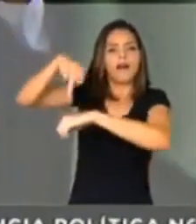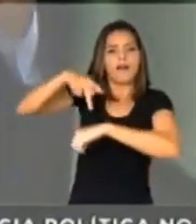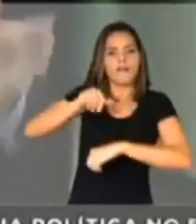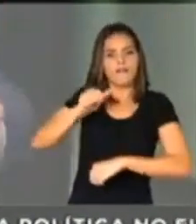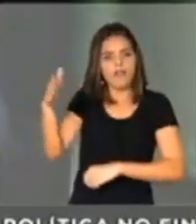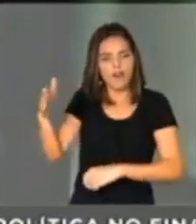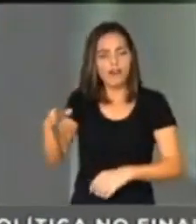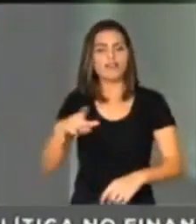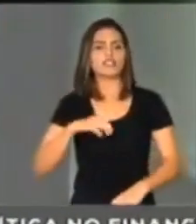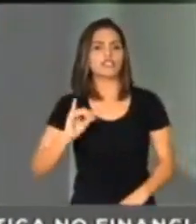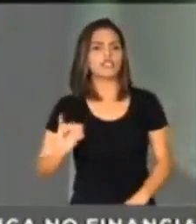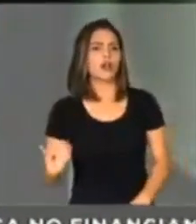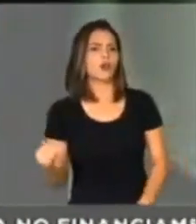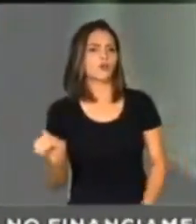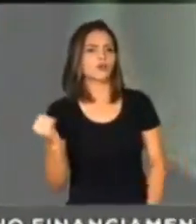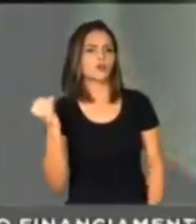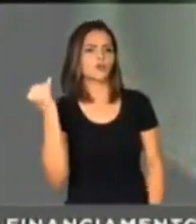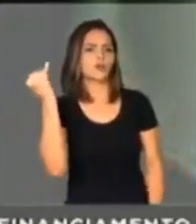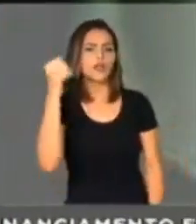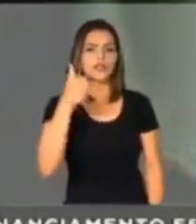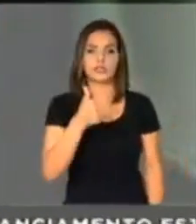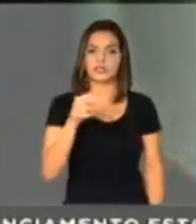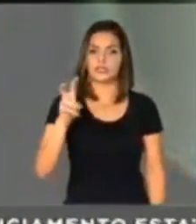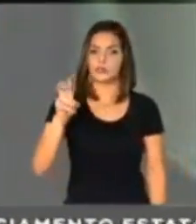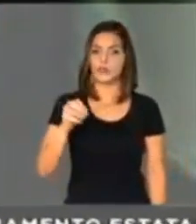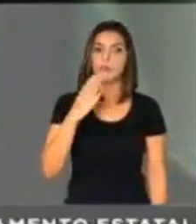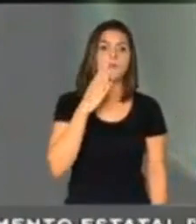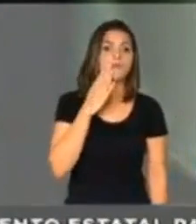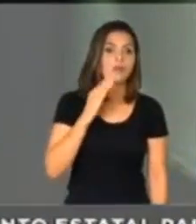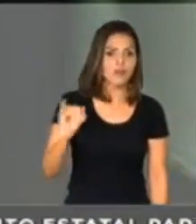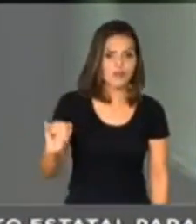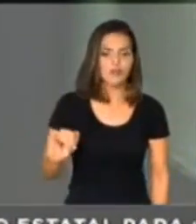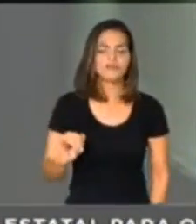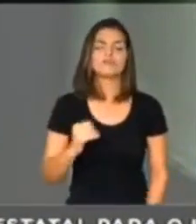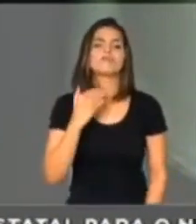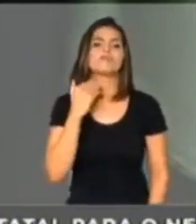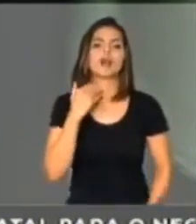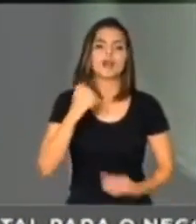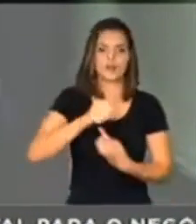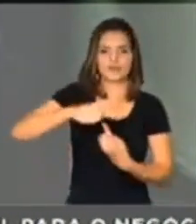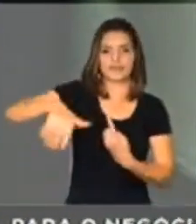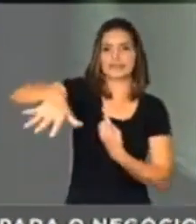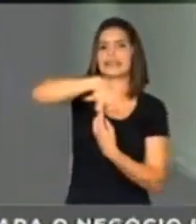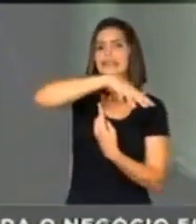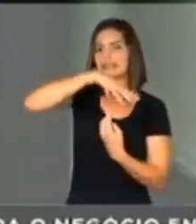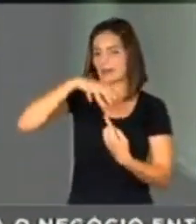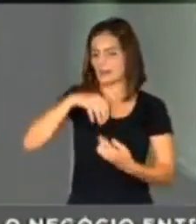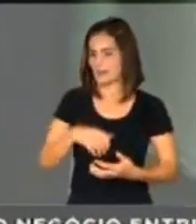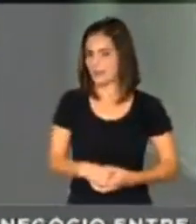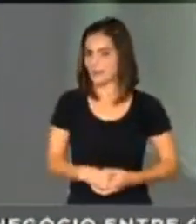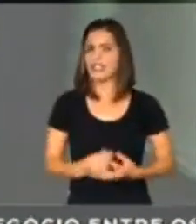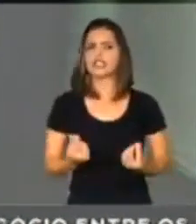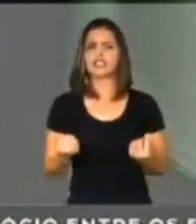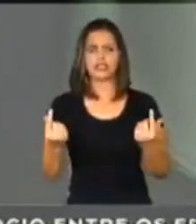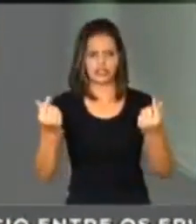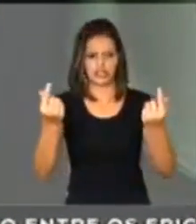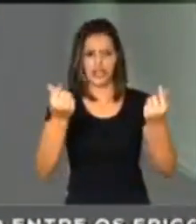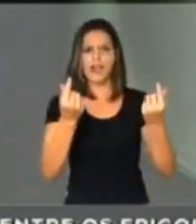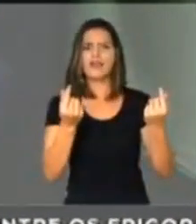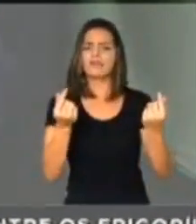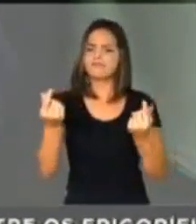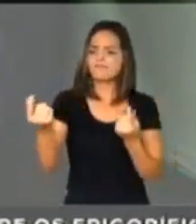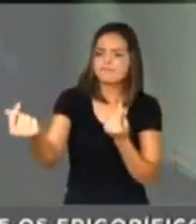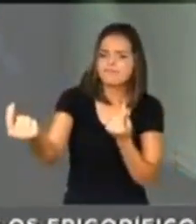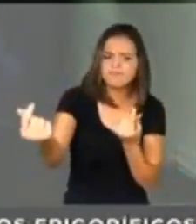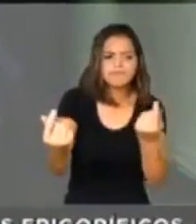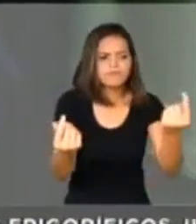renderam mais de 150 bilhões ao Banco Central. Portanto, recursos não faltam. E é